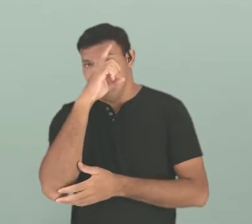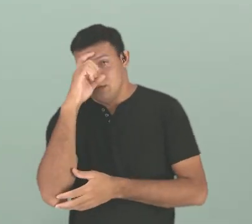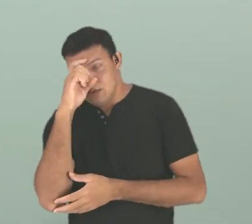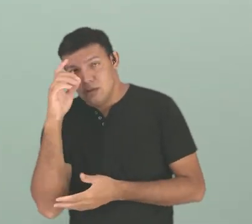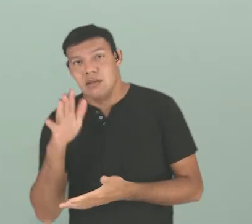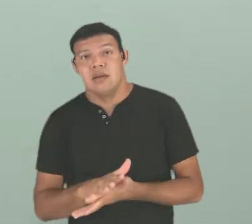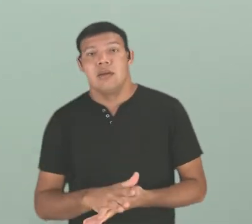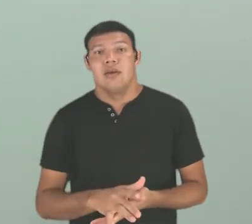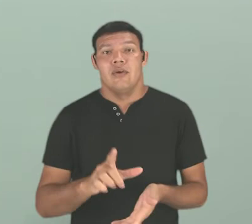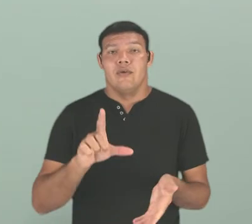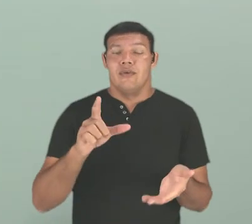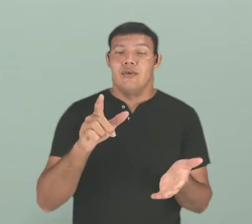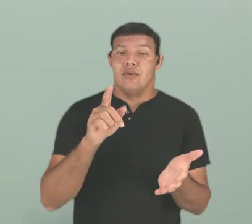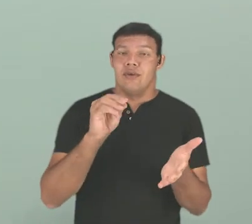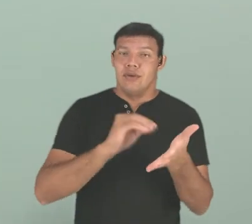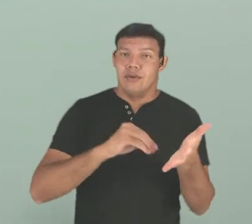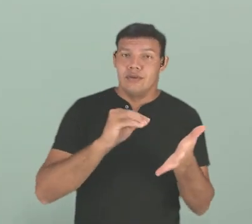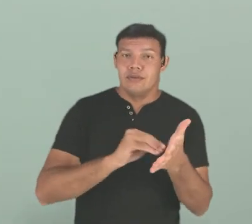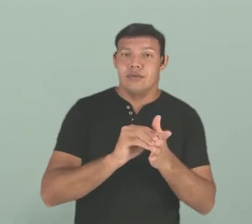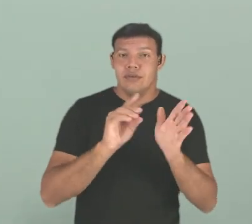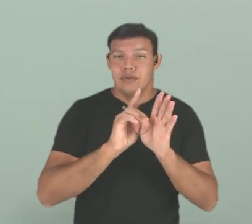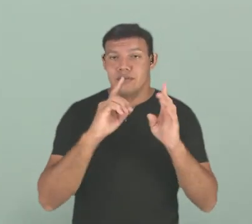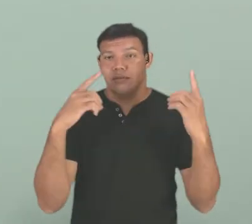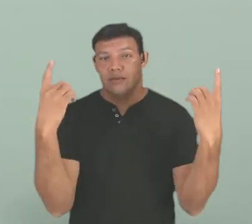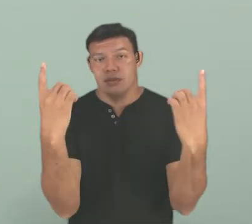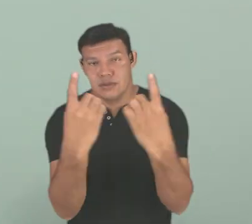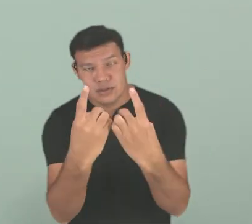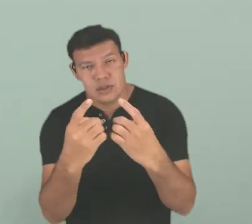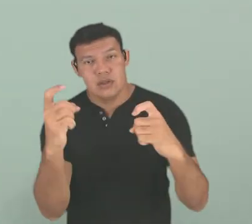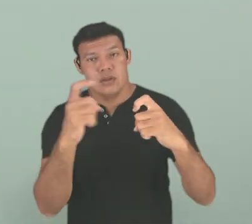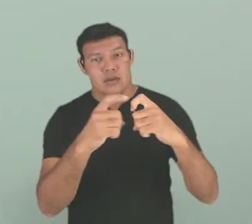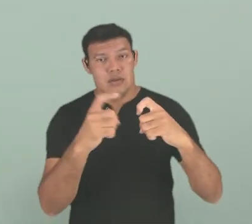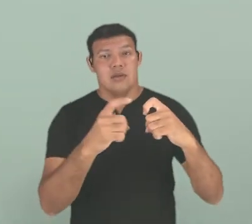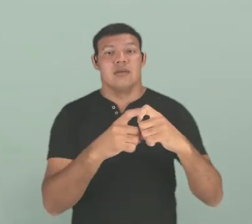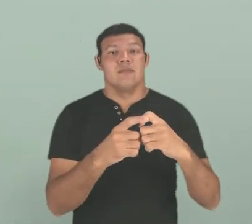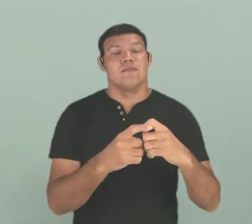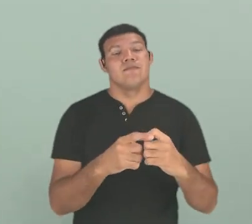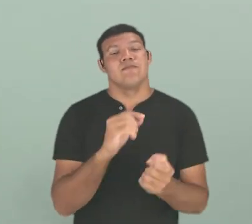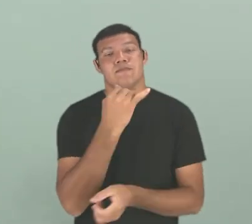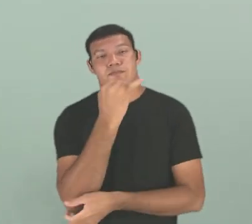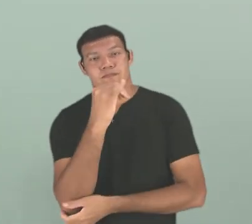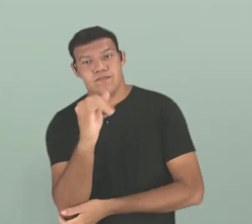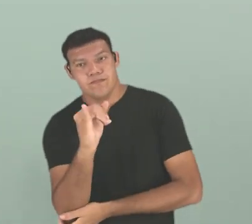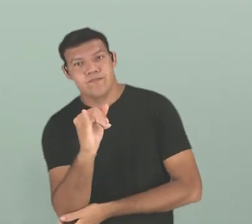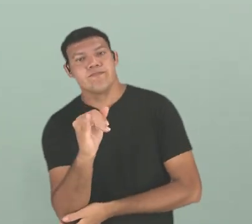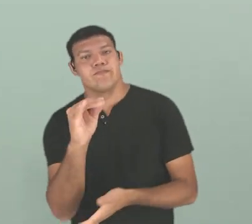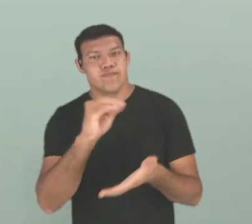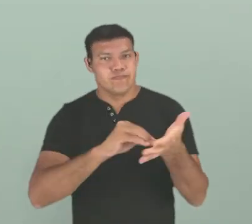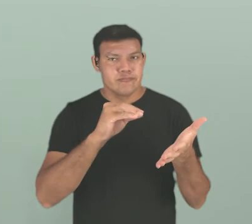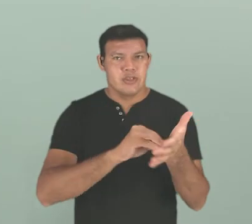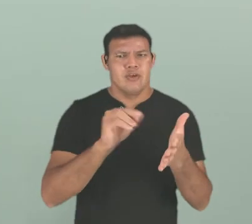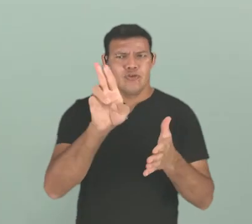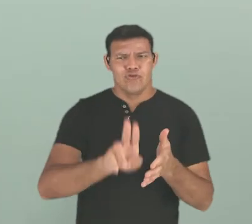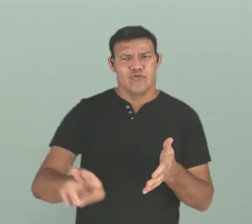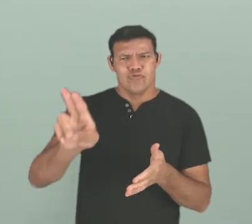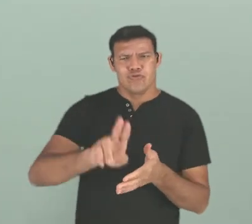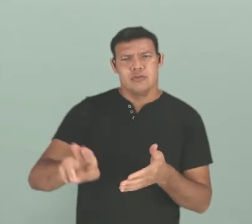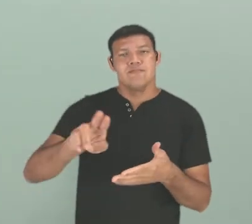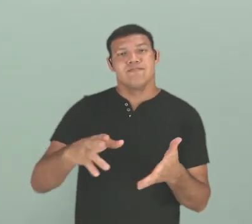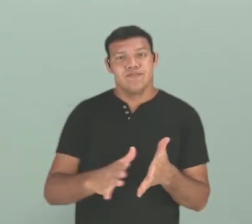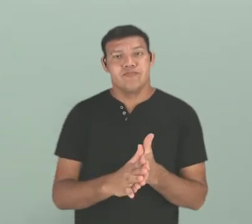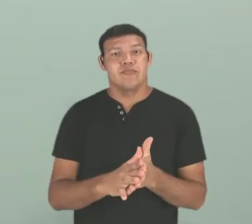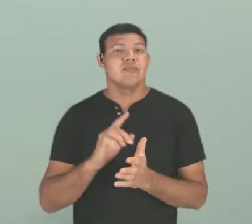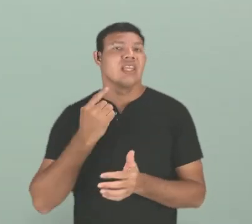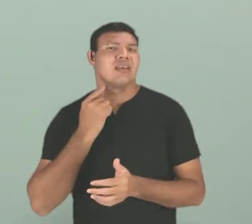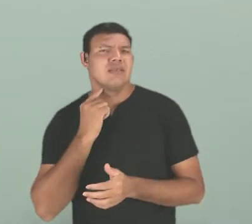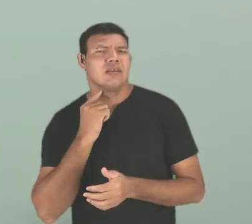Faltou atendimento médico para as pessoas, as fontes de energia não vão suportar também, quanto mais pessoas usando. A poluição do